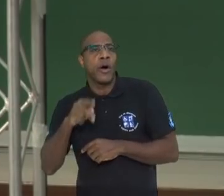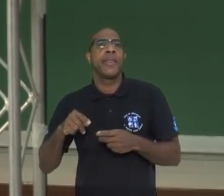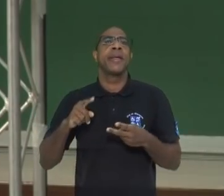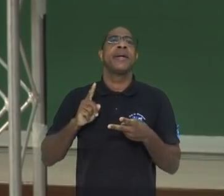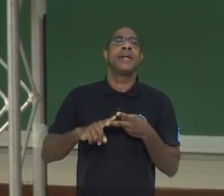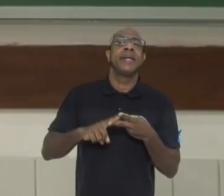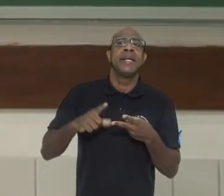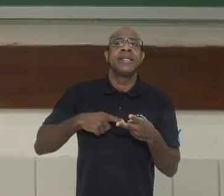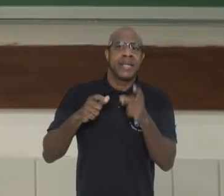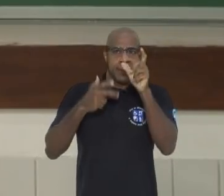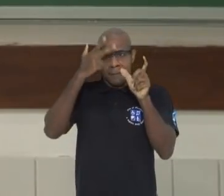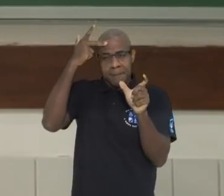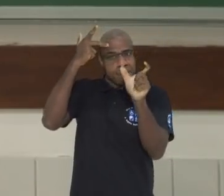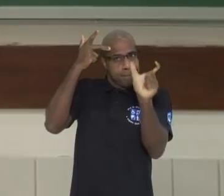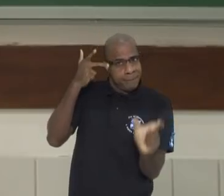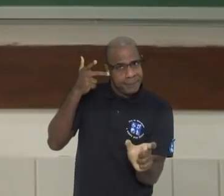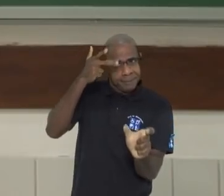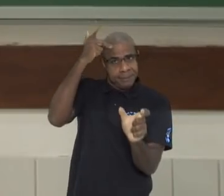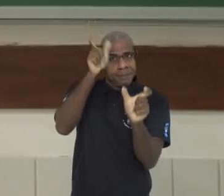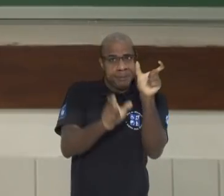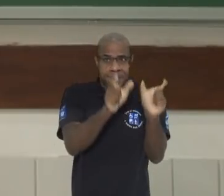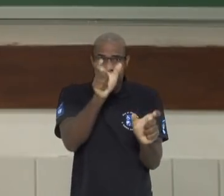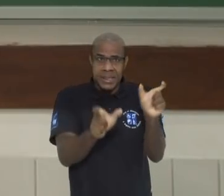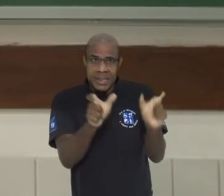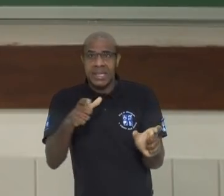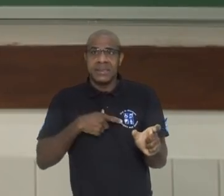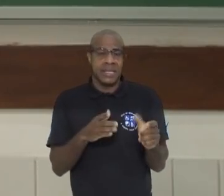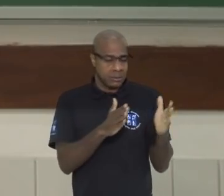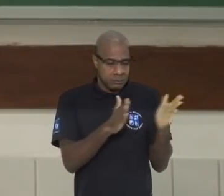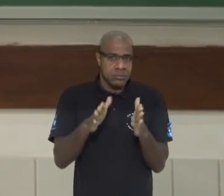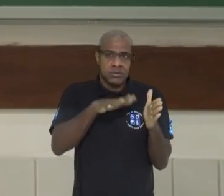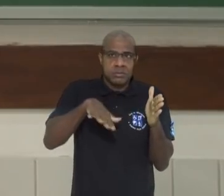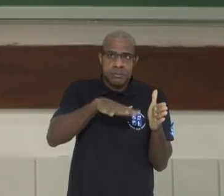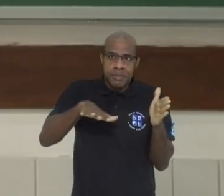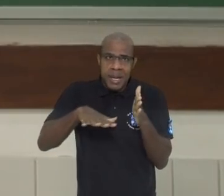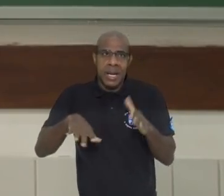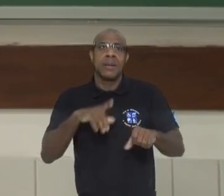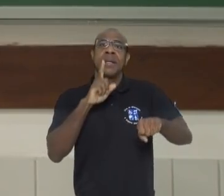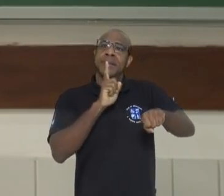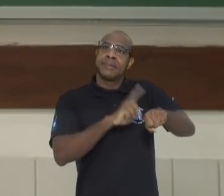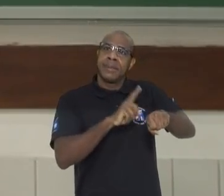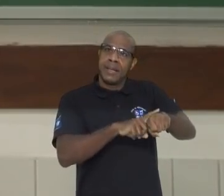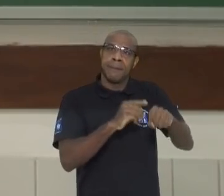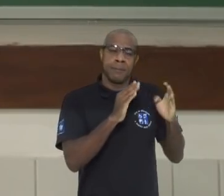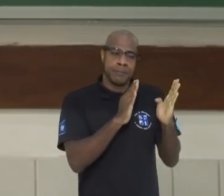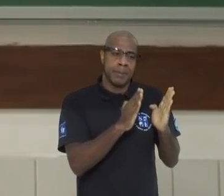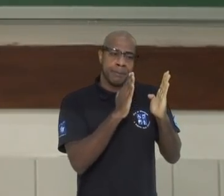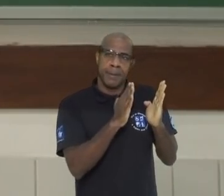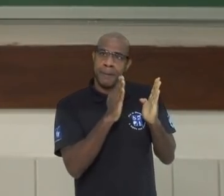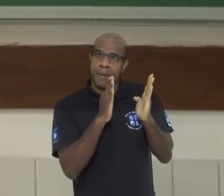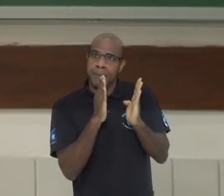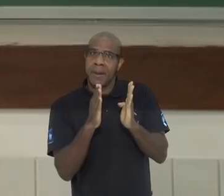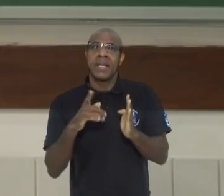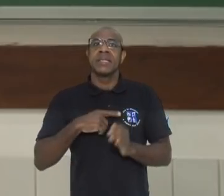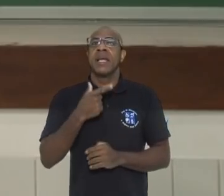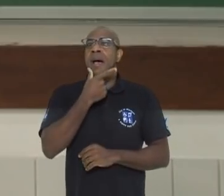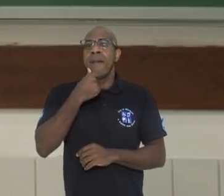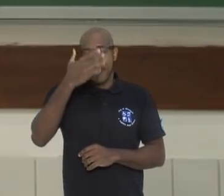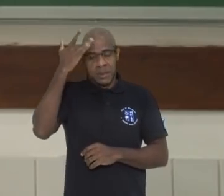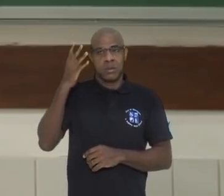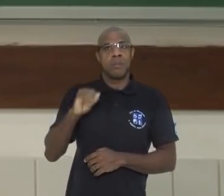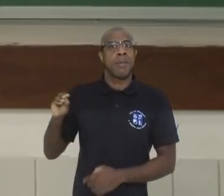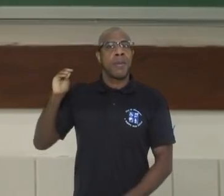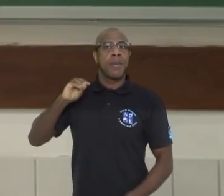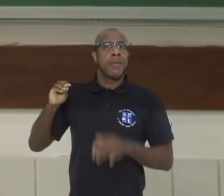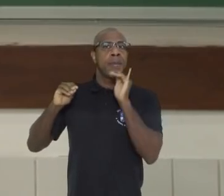tem personagens, tem um espaço, tem um tempo e tem um narrador.